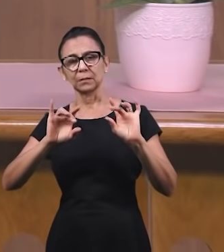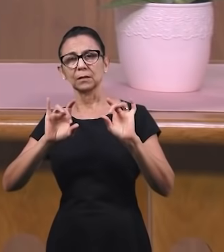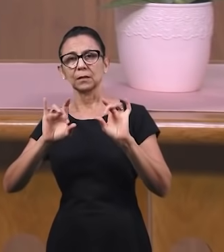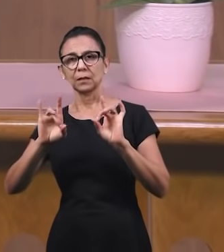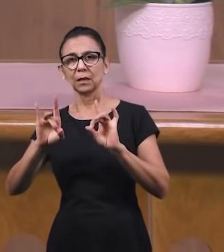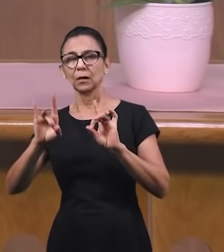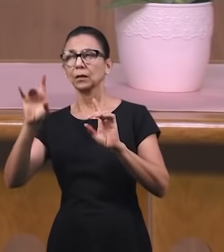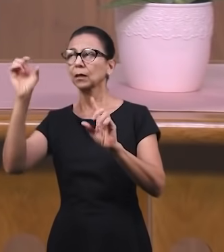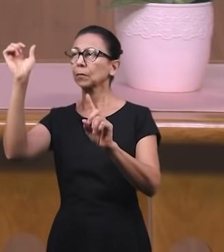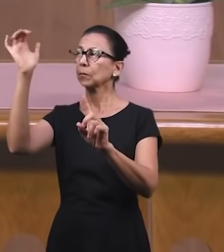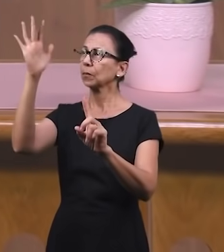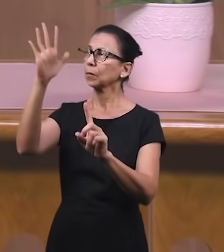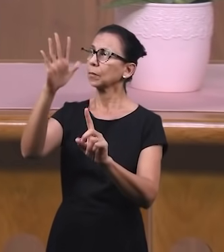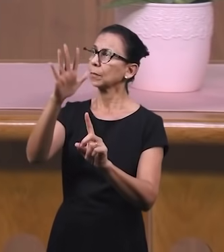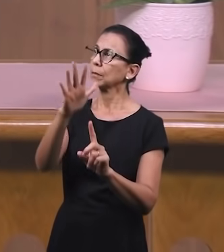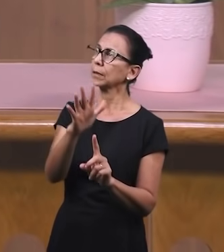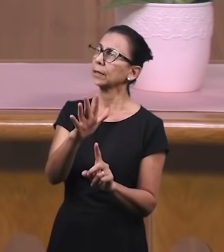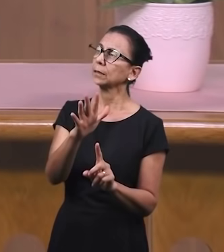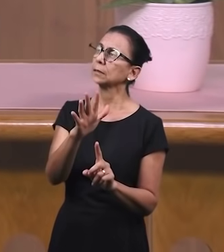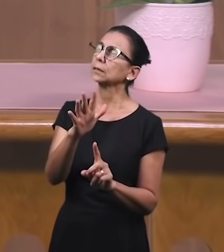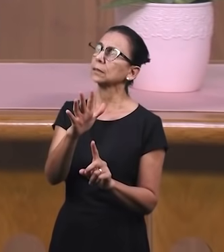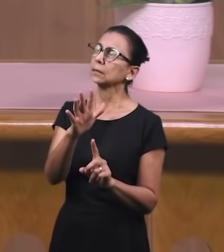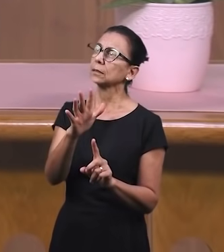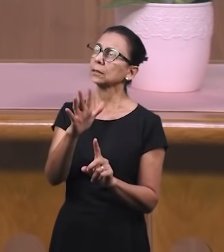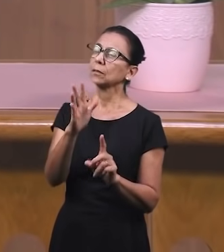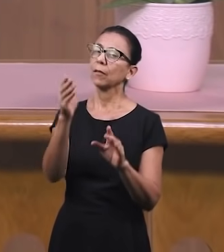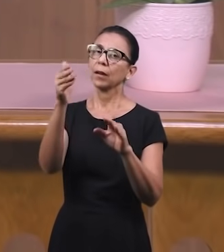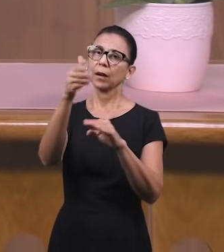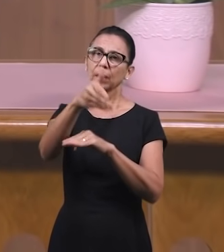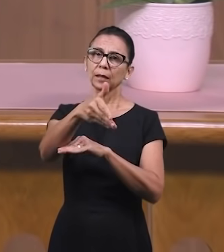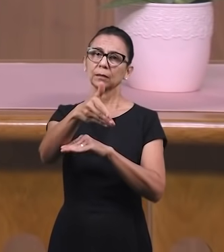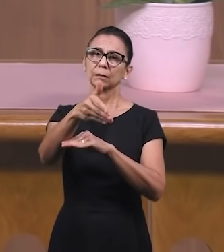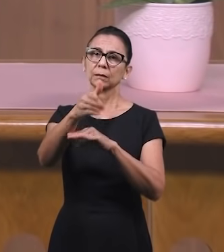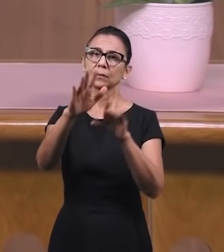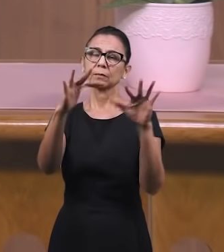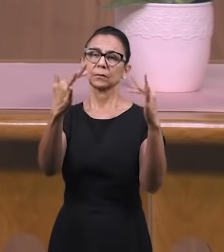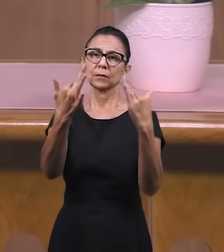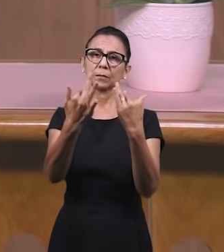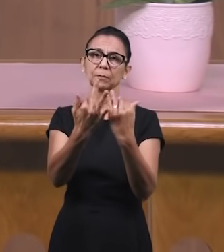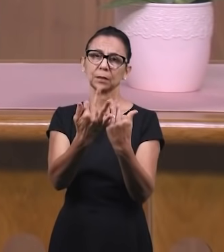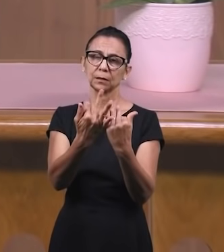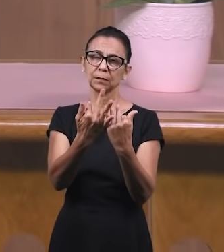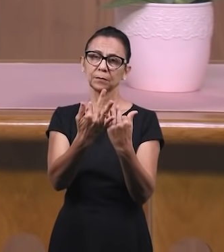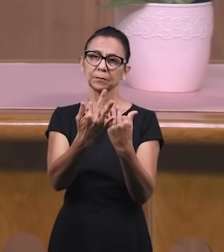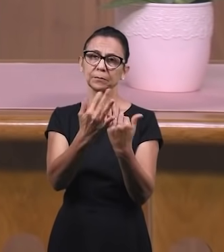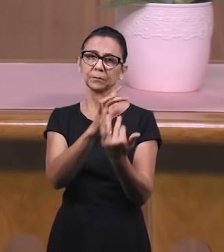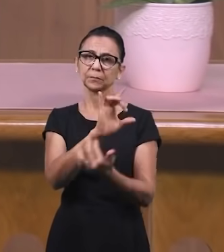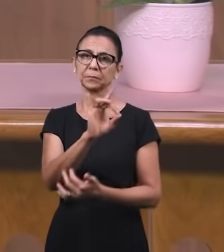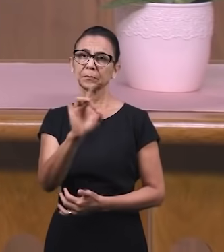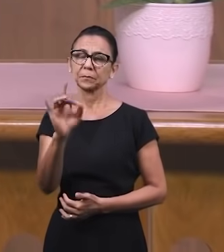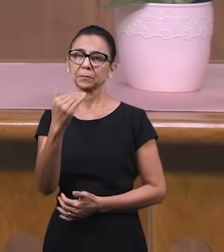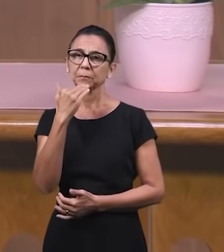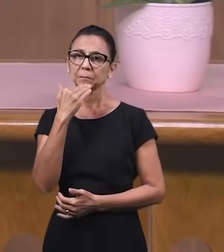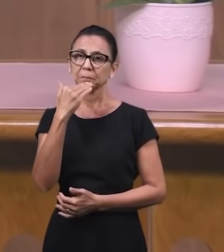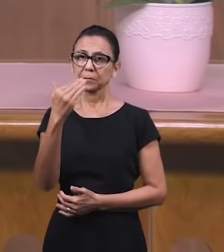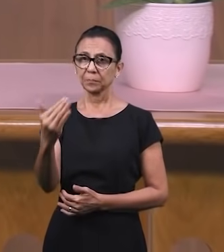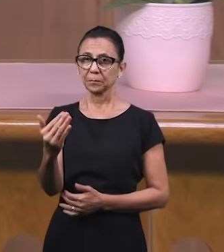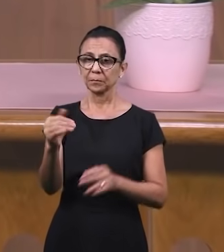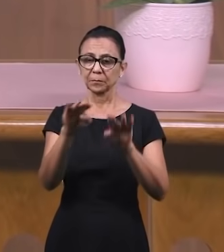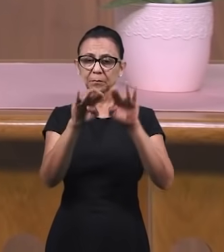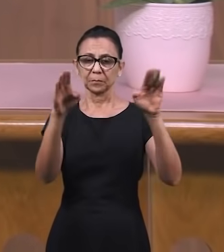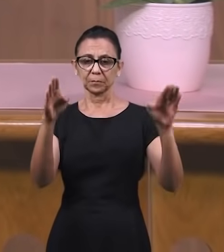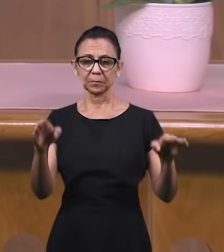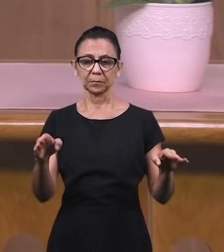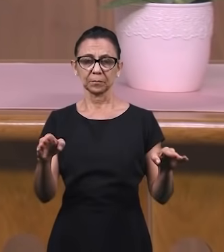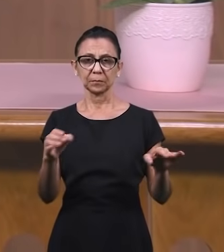especial e que a Tua bênção seja, Senhor, alcançada também em cada lar, por cada família. Assim